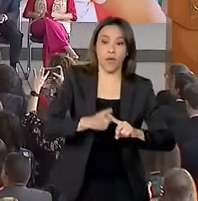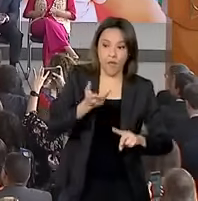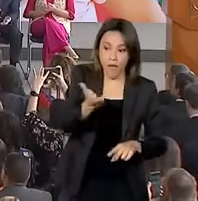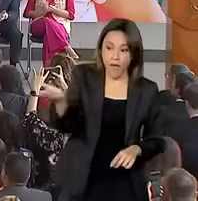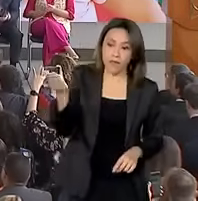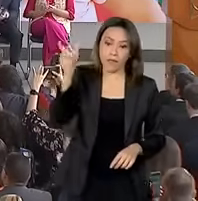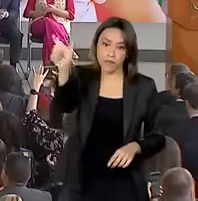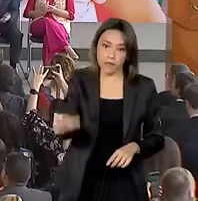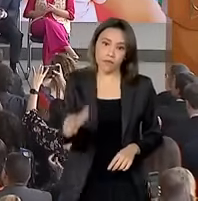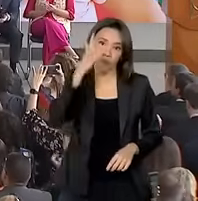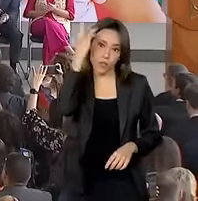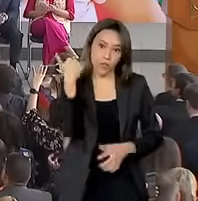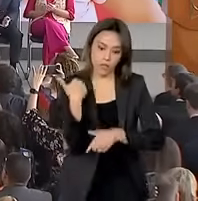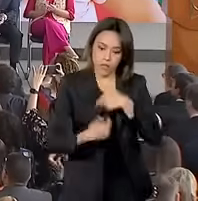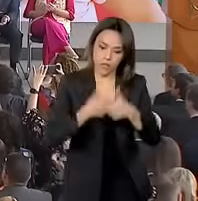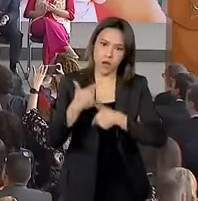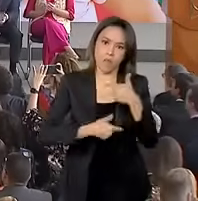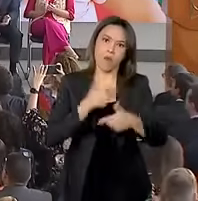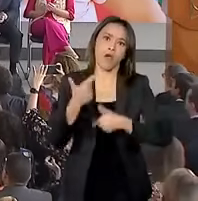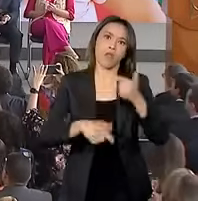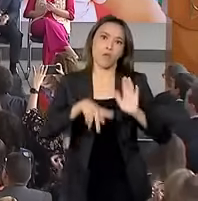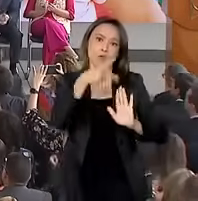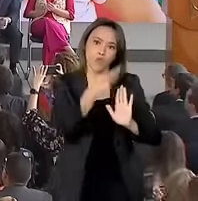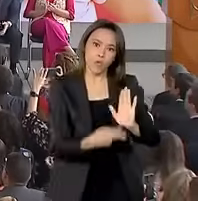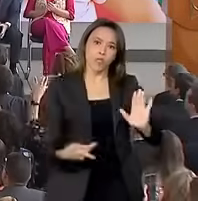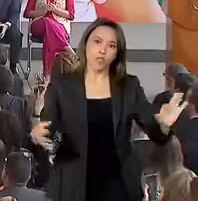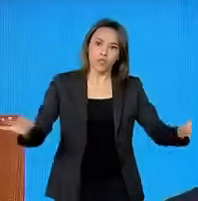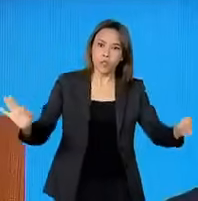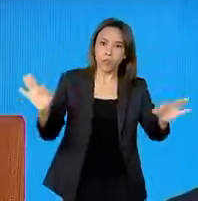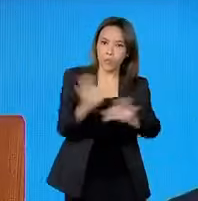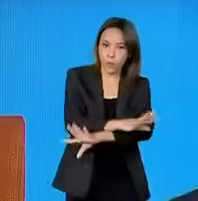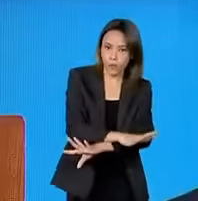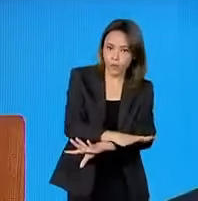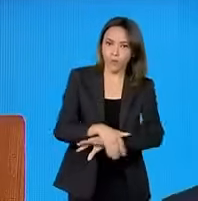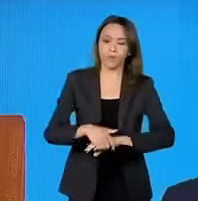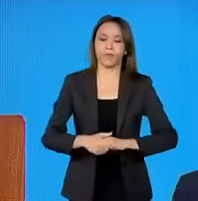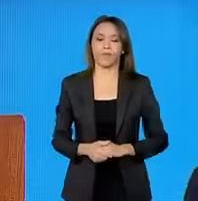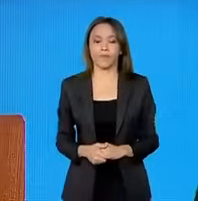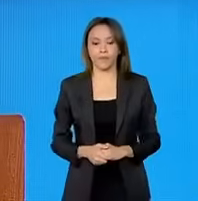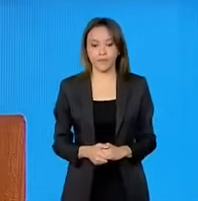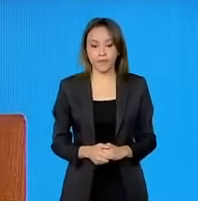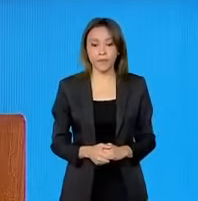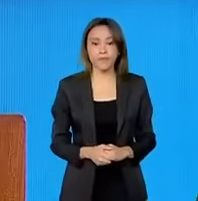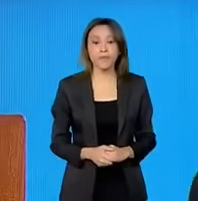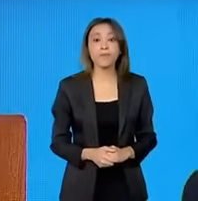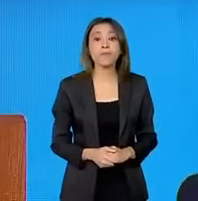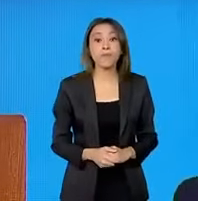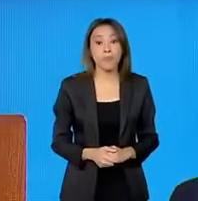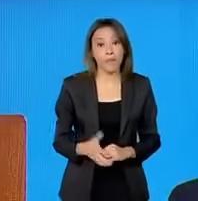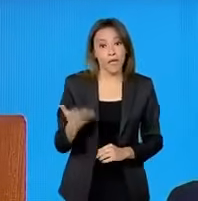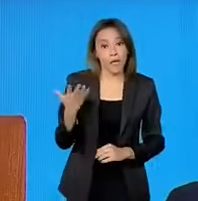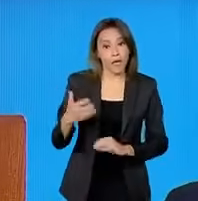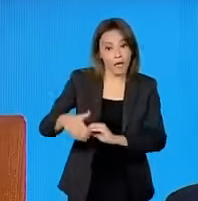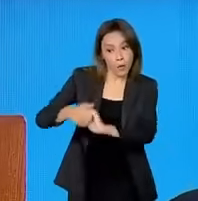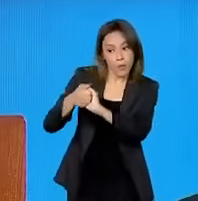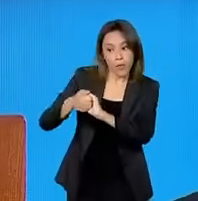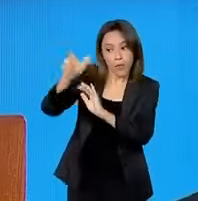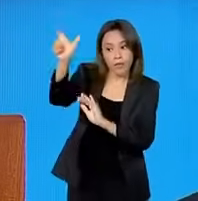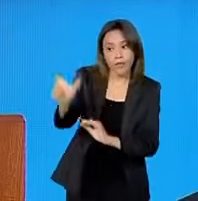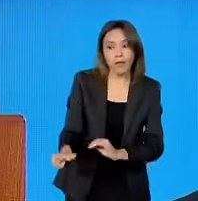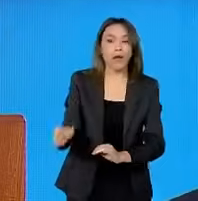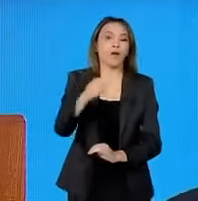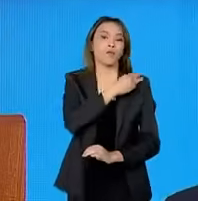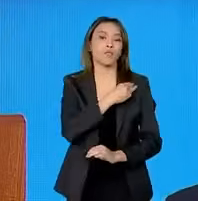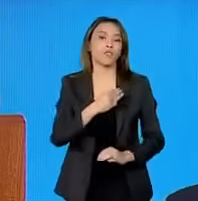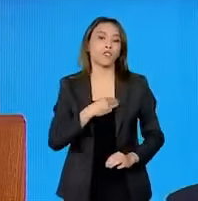que trabalham para que os projetos fiquem prontos. Quero cumprimentar o companheiro Carlos Fávaro, que